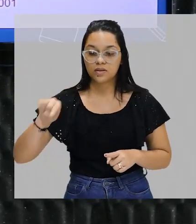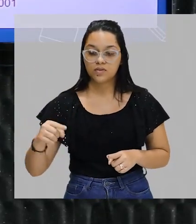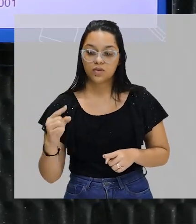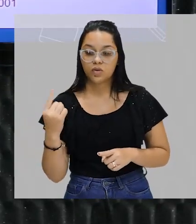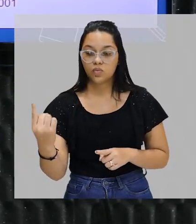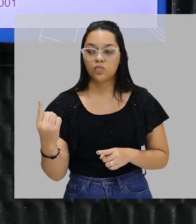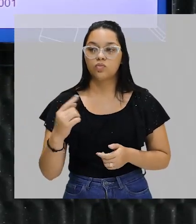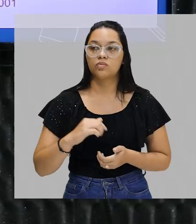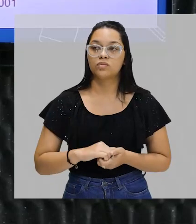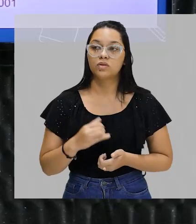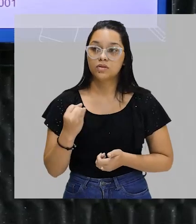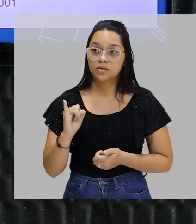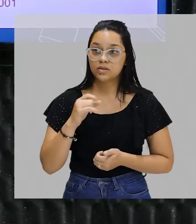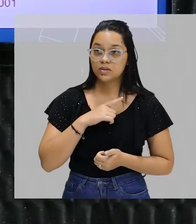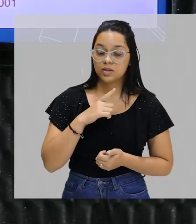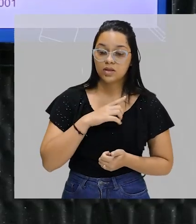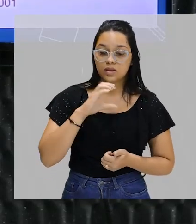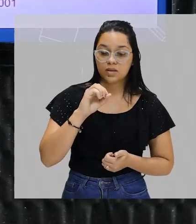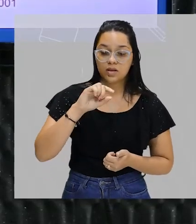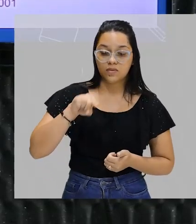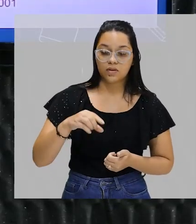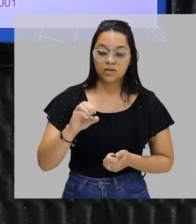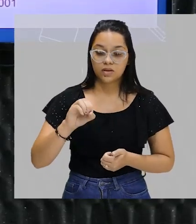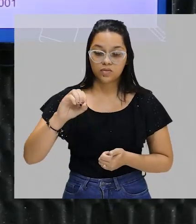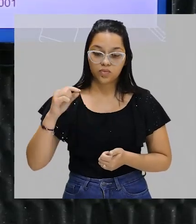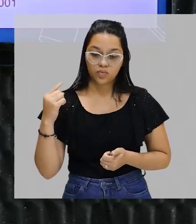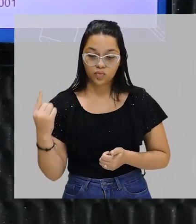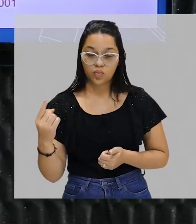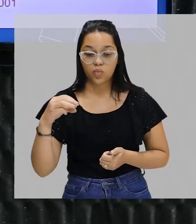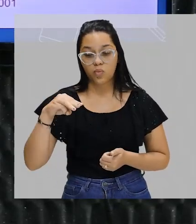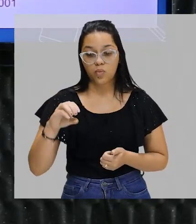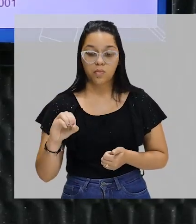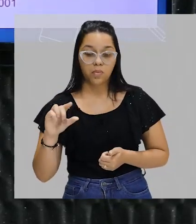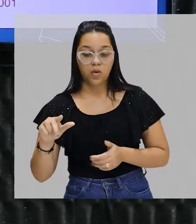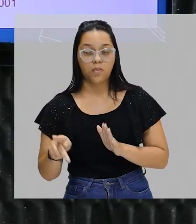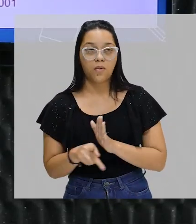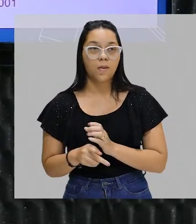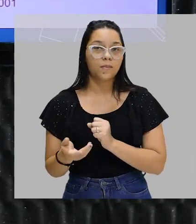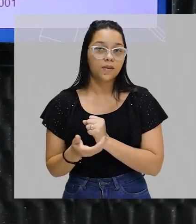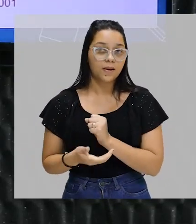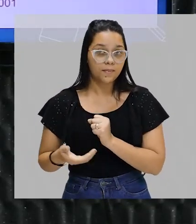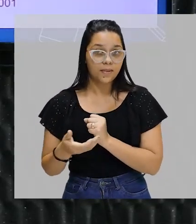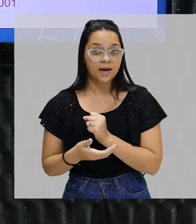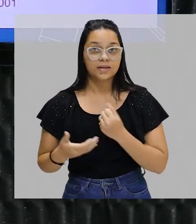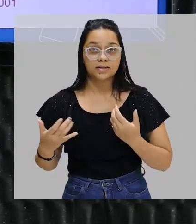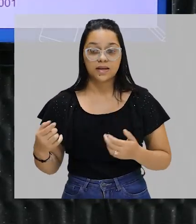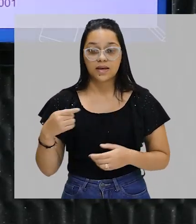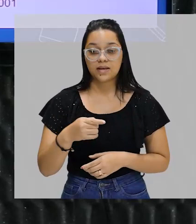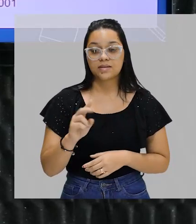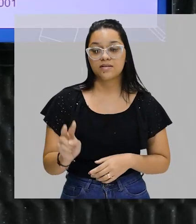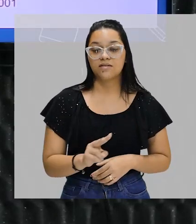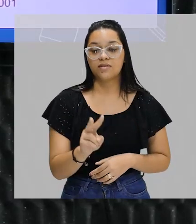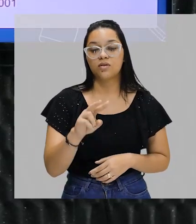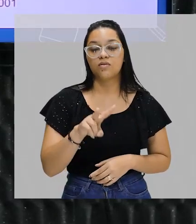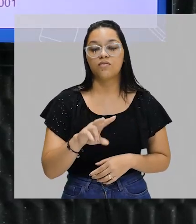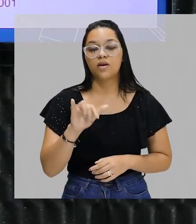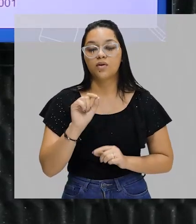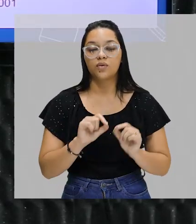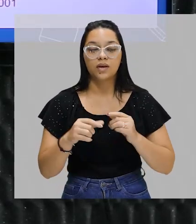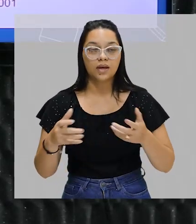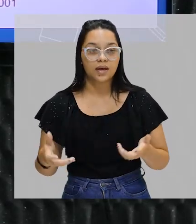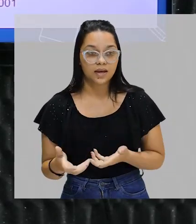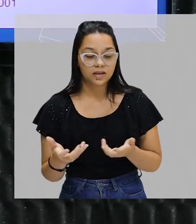0,001. Então, se eu tenho 0,001 mol da base, esse valor vai